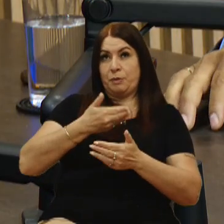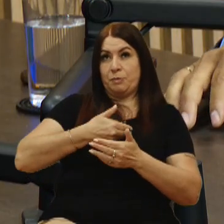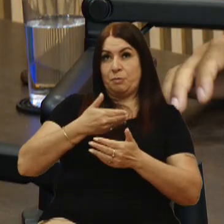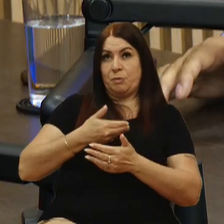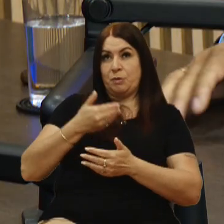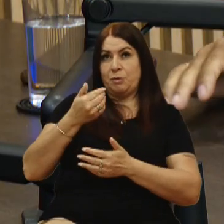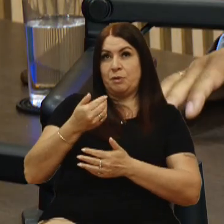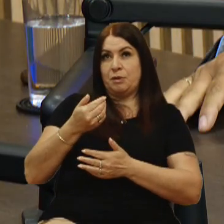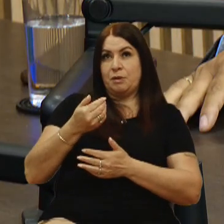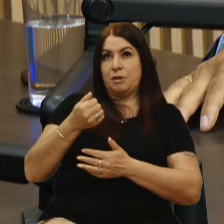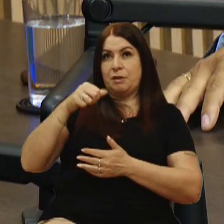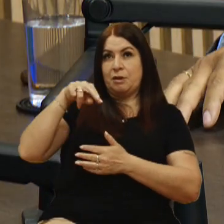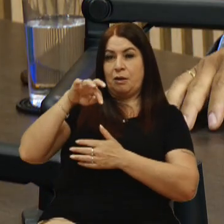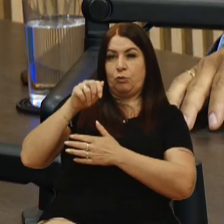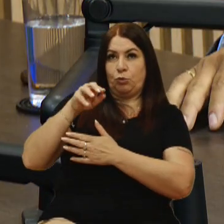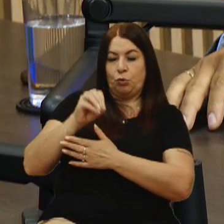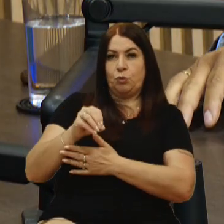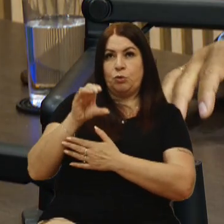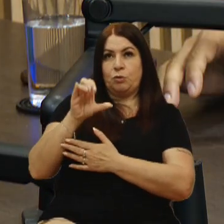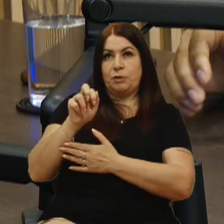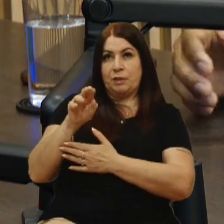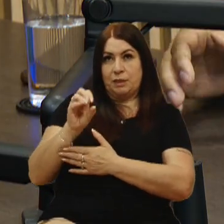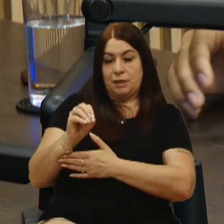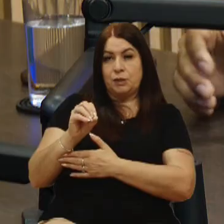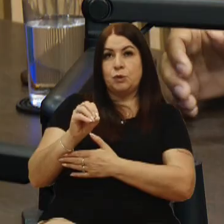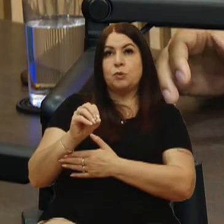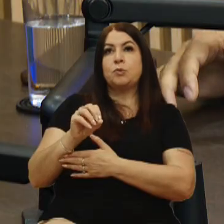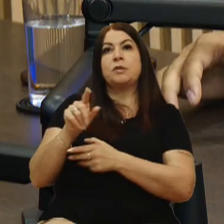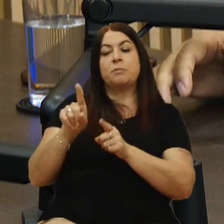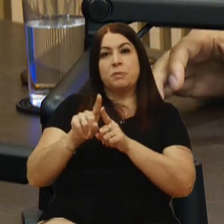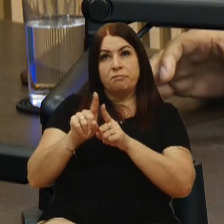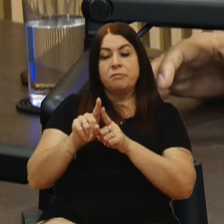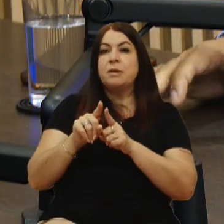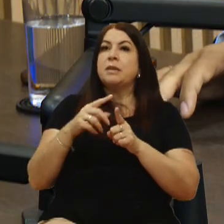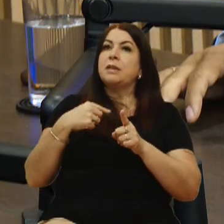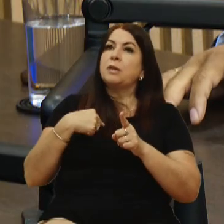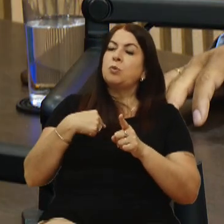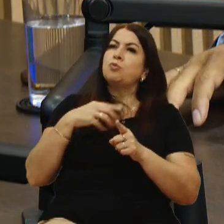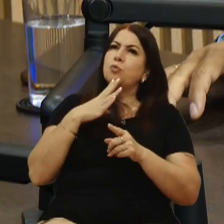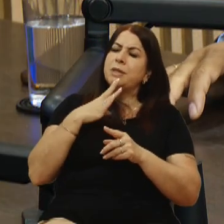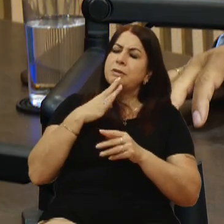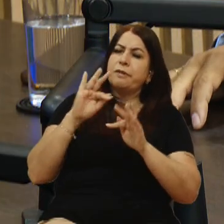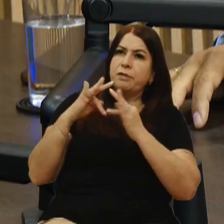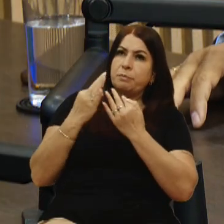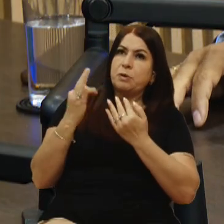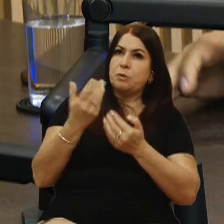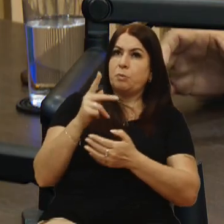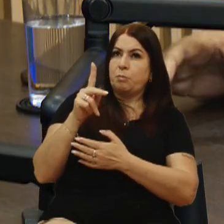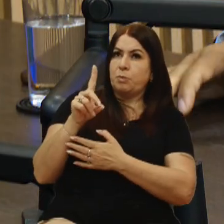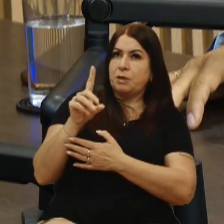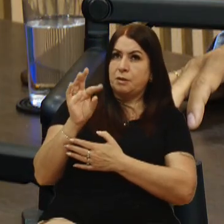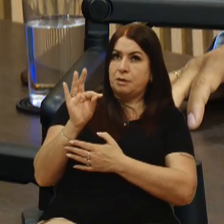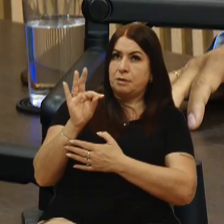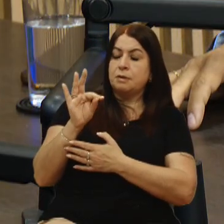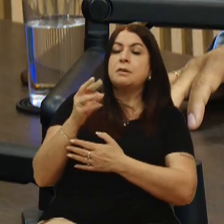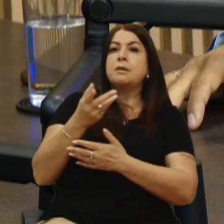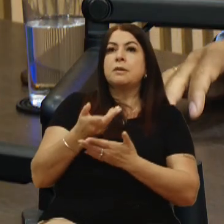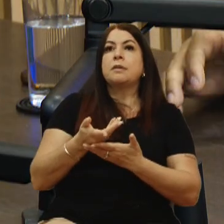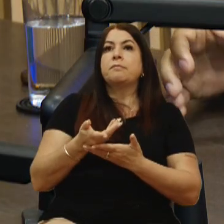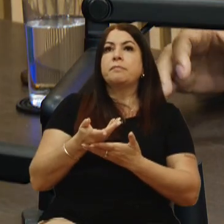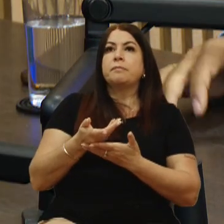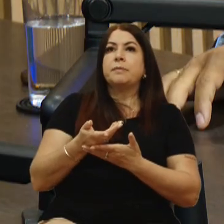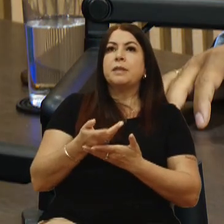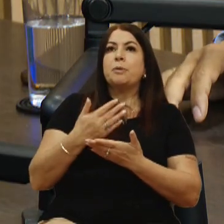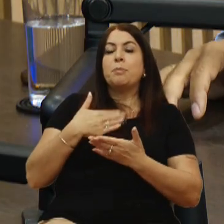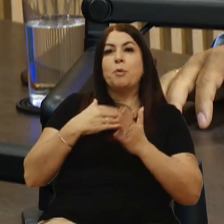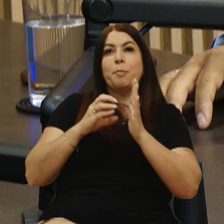Antônio Neto, o Ciro Gomes também na época, e a gente já conhecia, a minha família toda do PDT, então